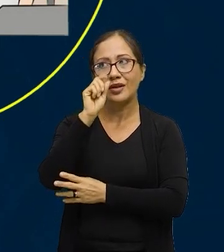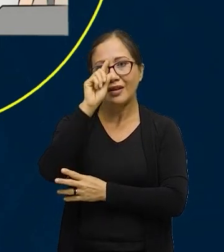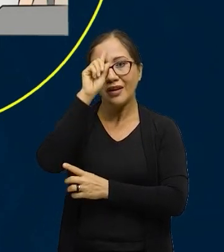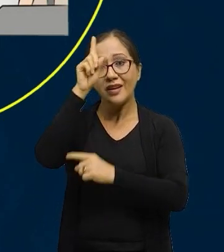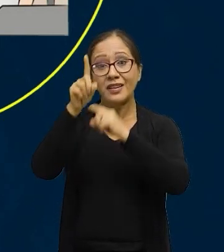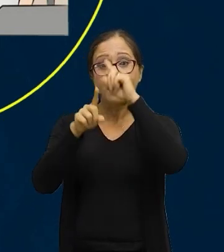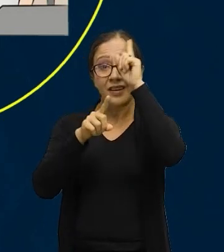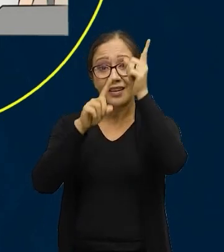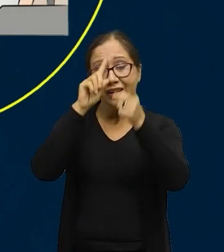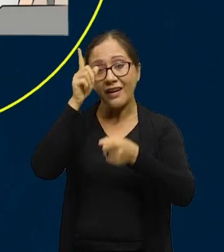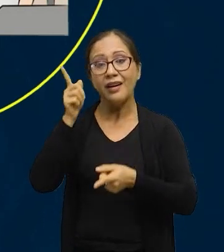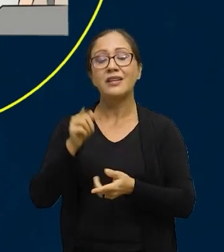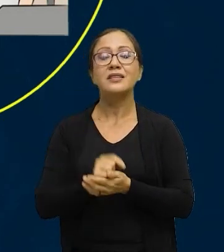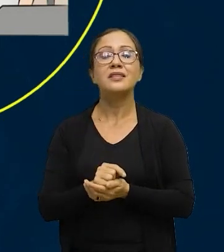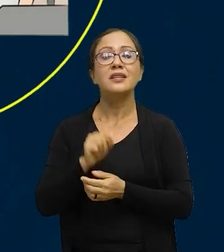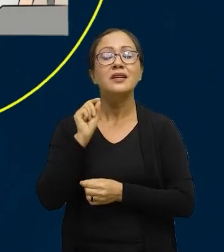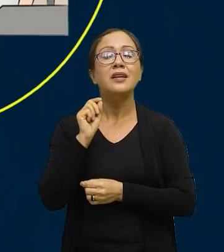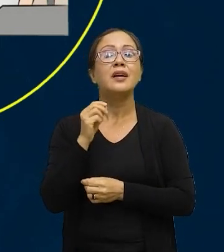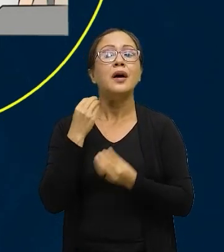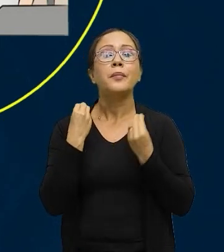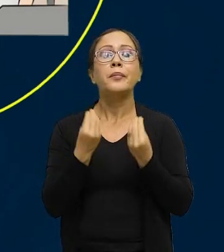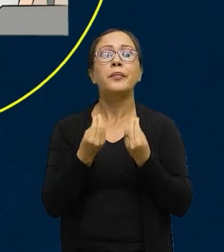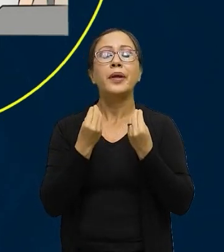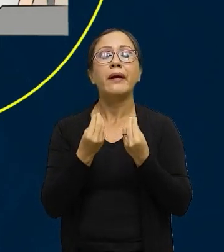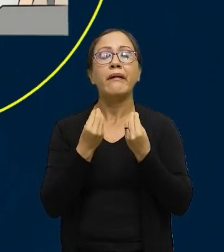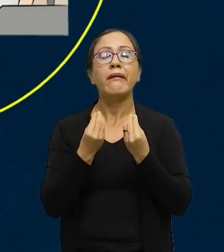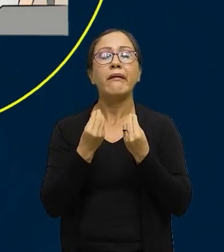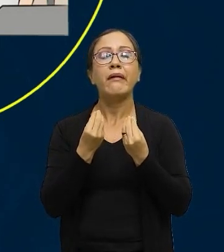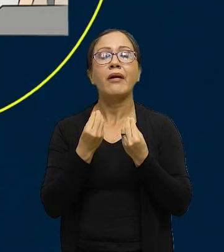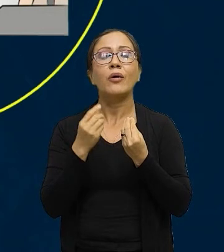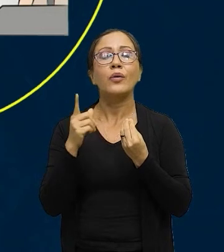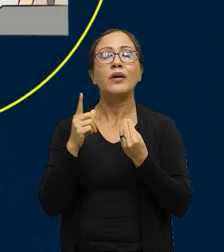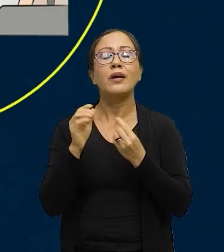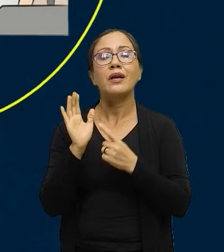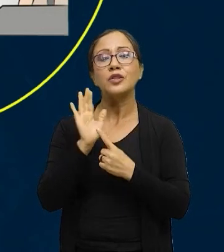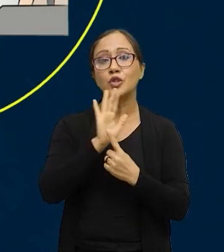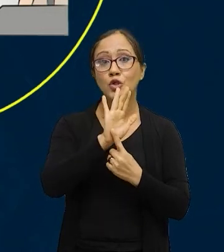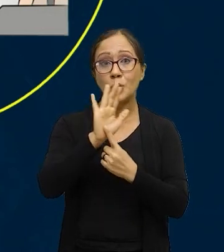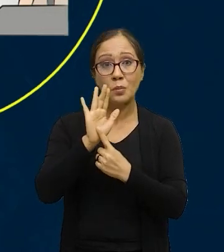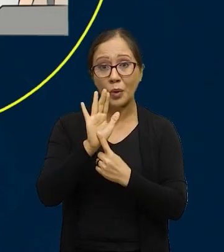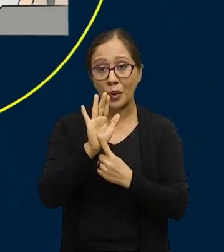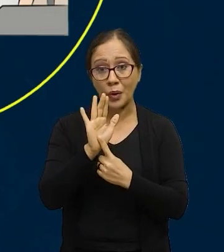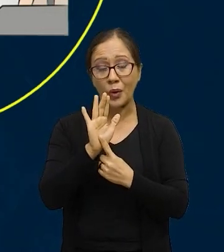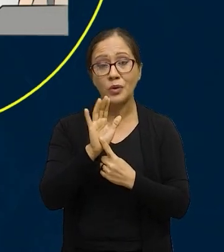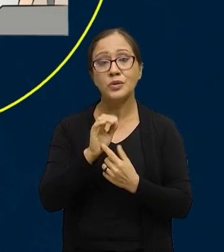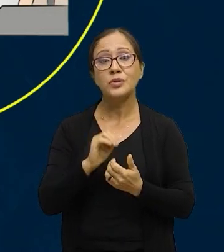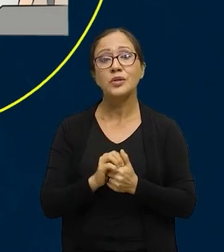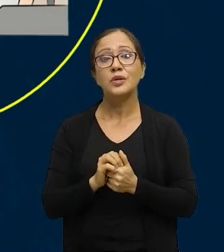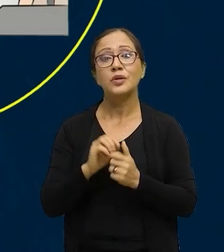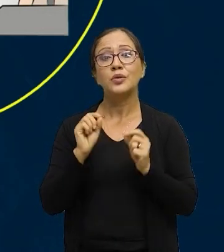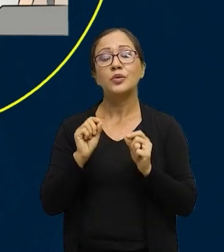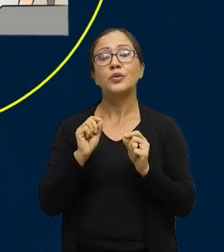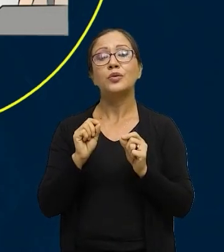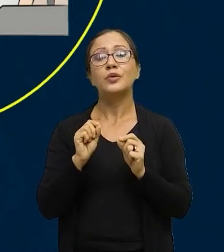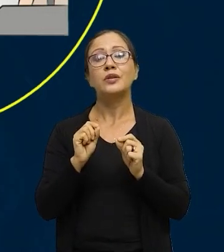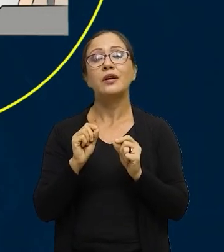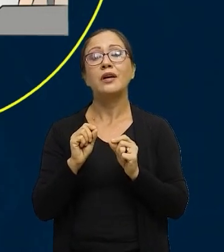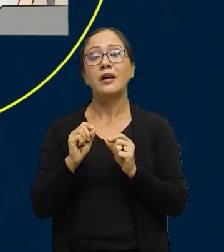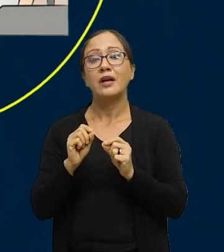inventada para que passe essa criação, foi criado, né? Uma criação que tem